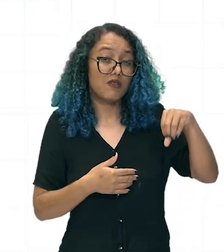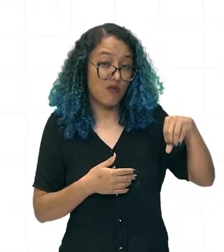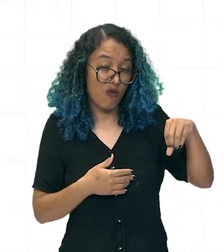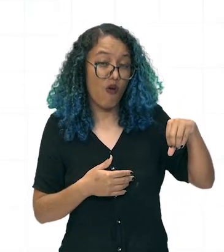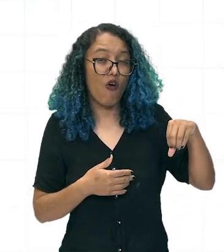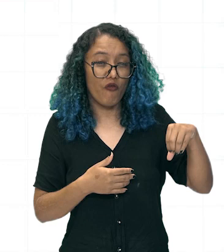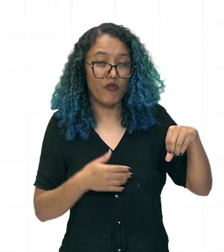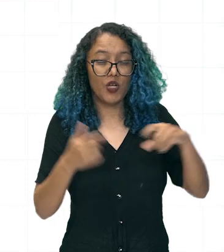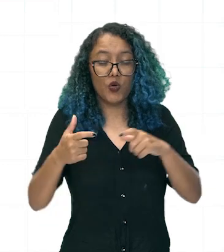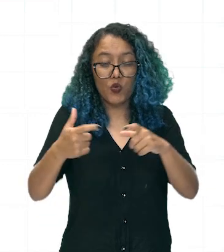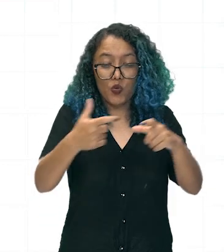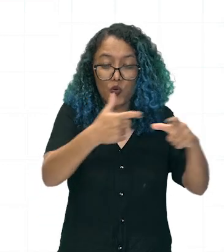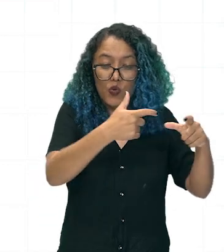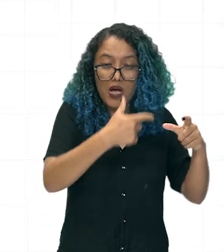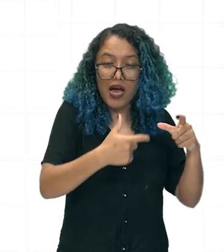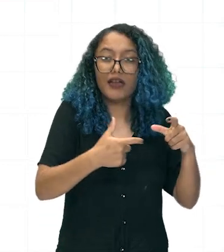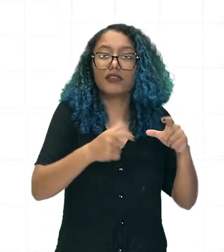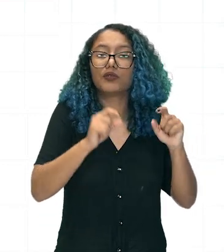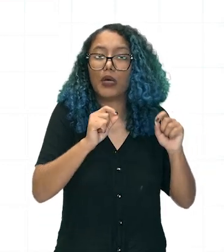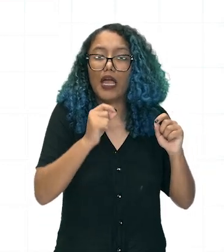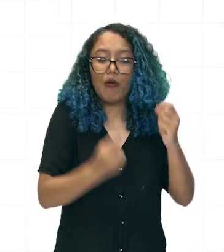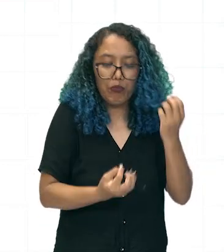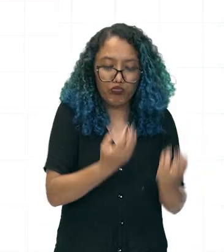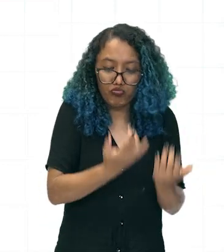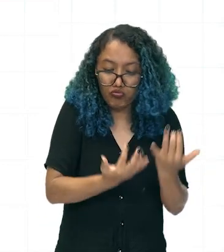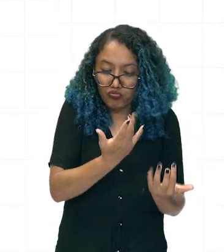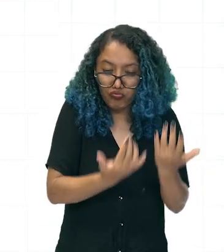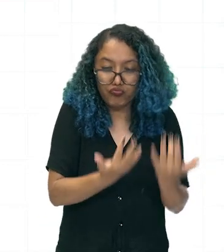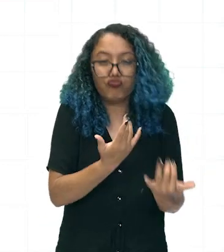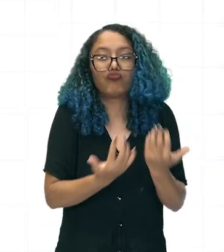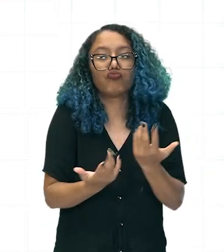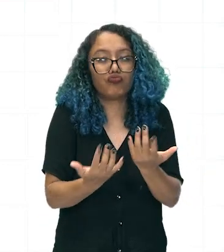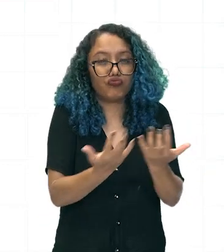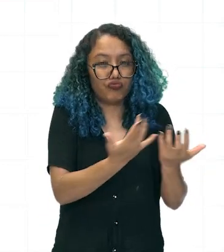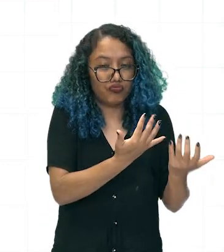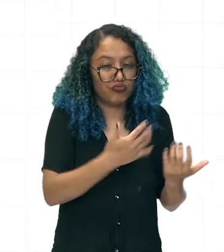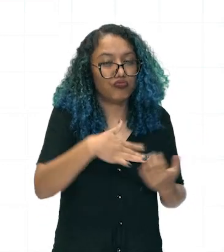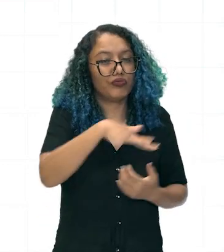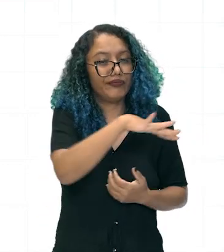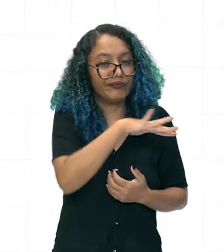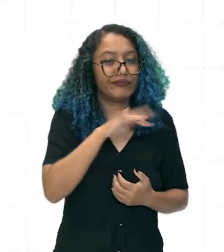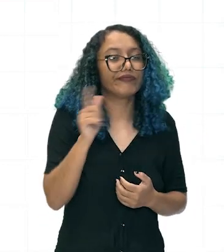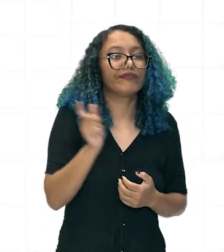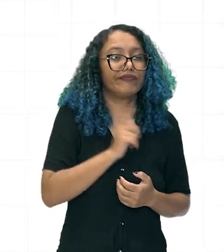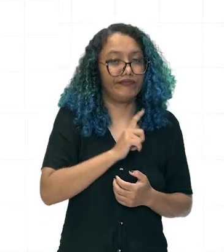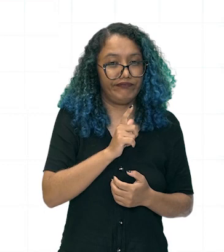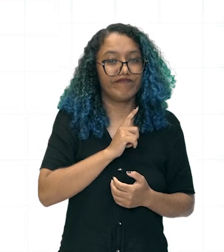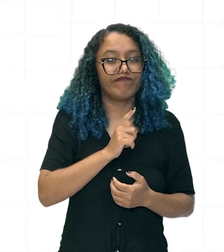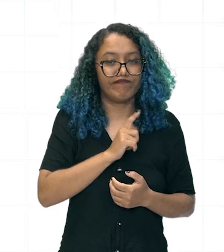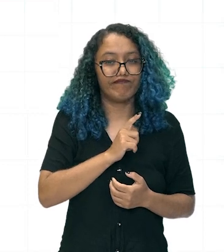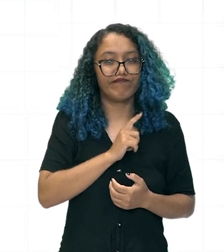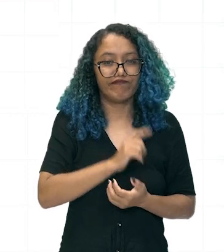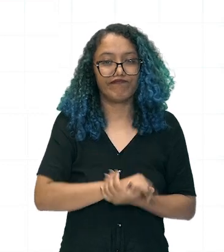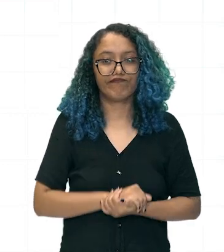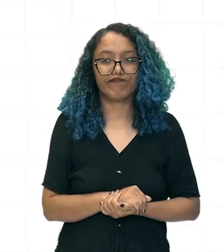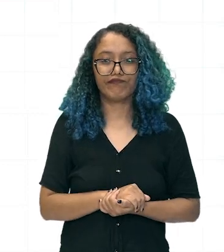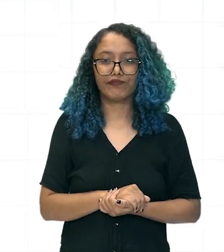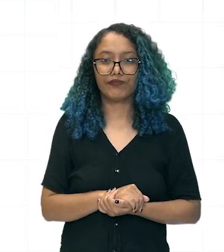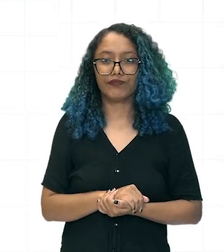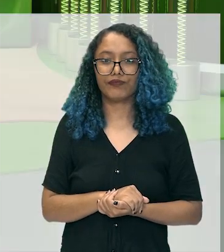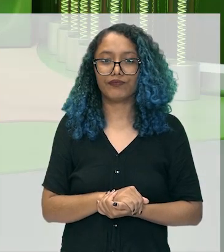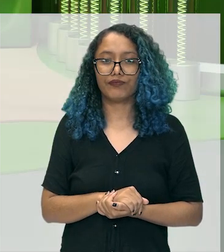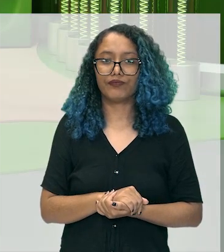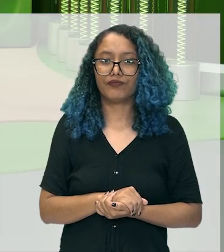389 focos de queimadas na sua área territorial. Então, isso